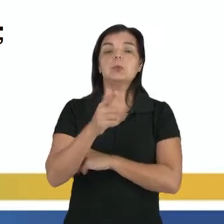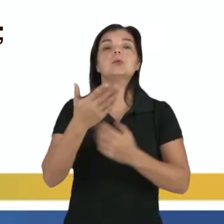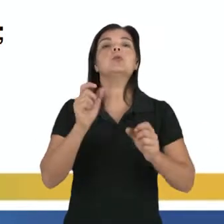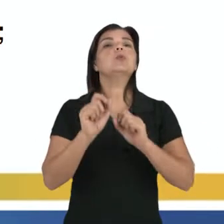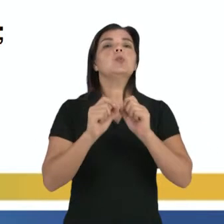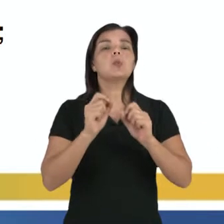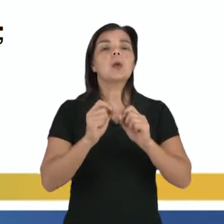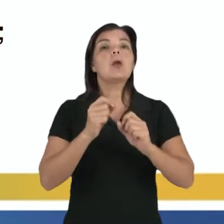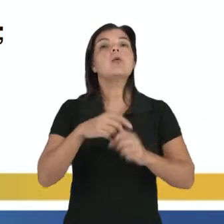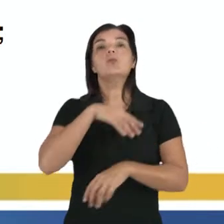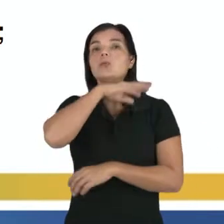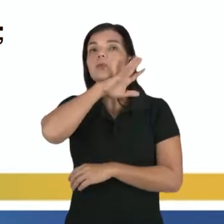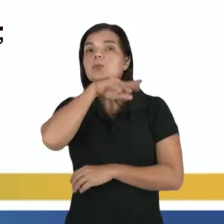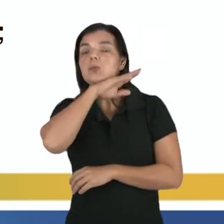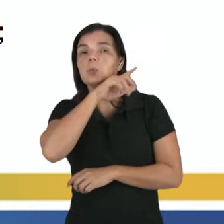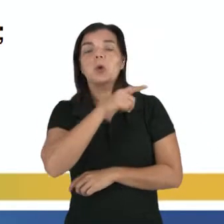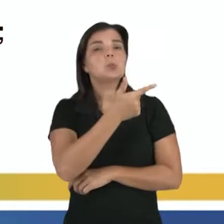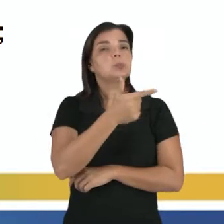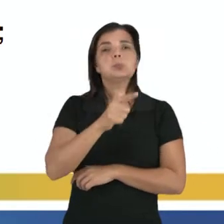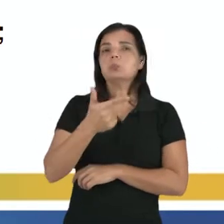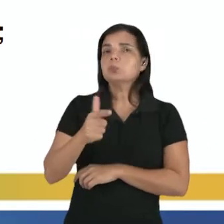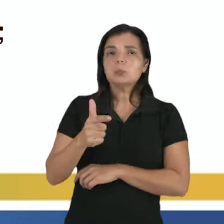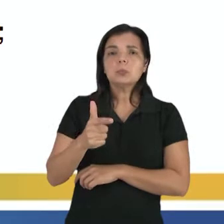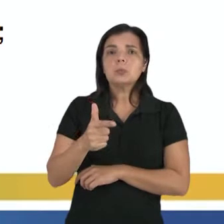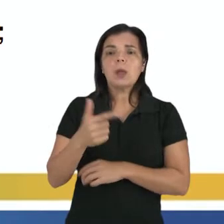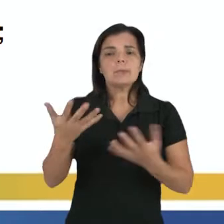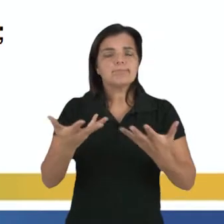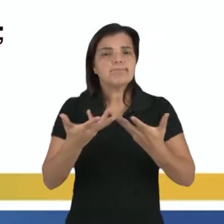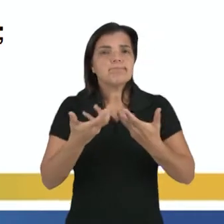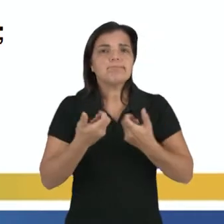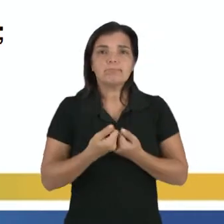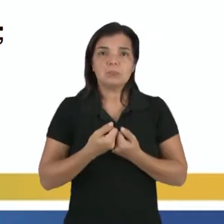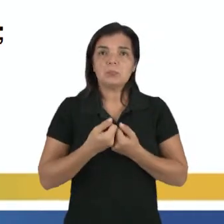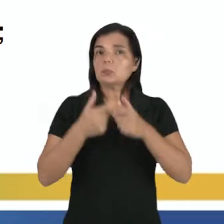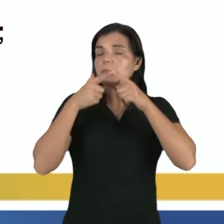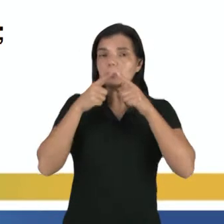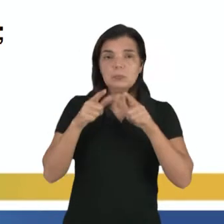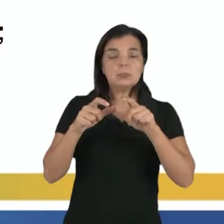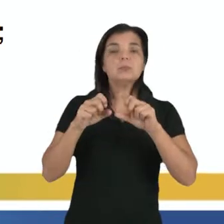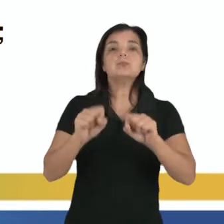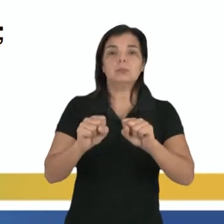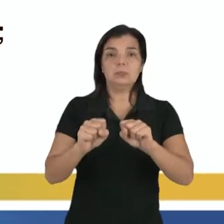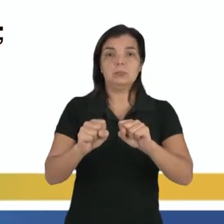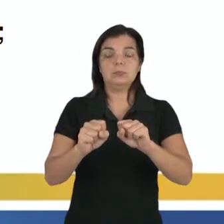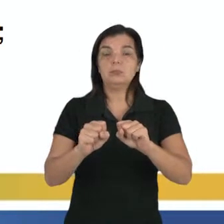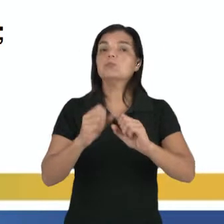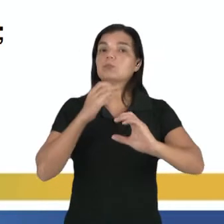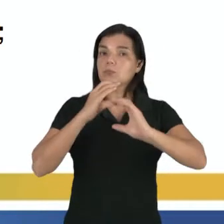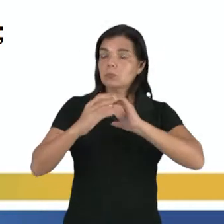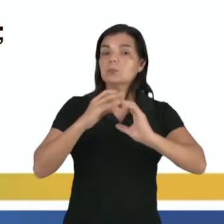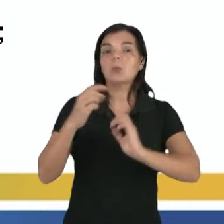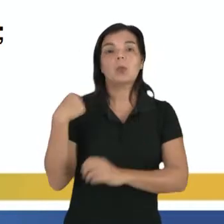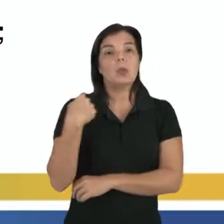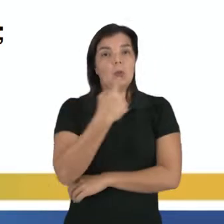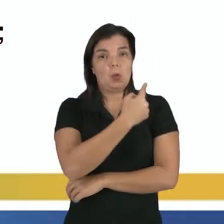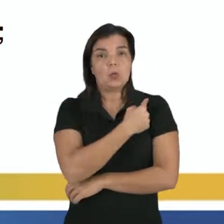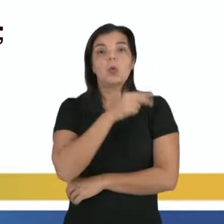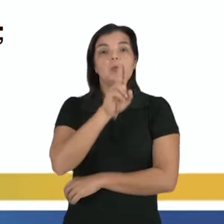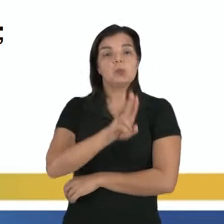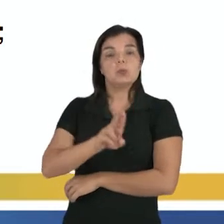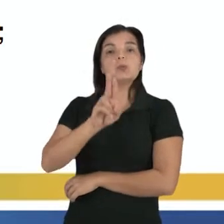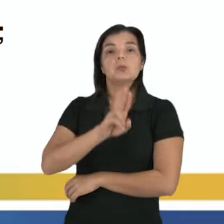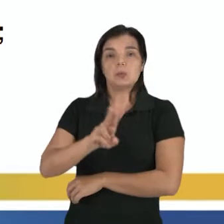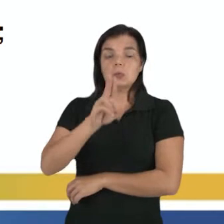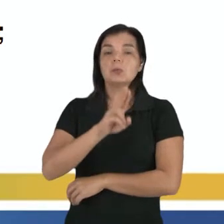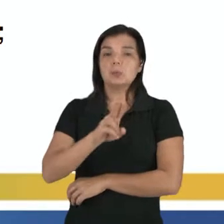sobrepor os animais. Os animais não têm essa capacidade de linguagem articulada como nós usamos a